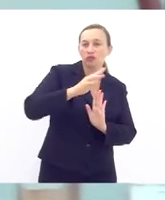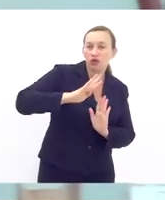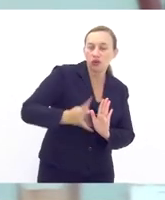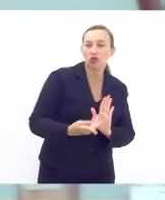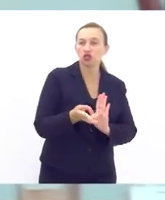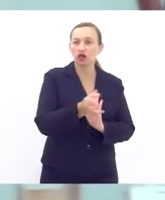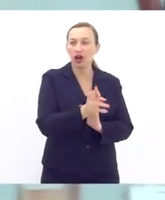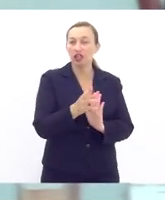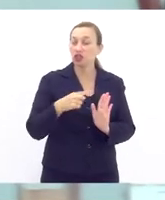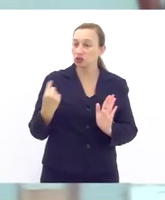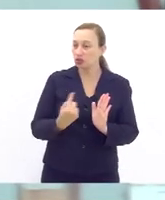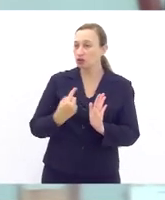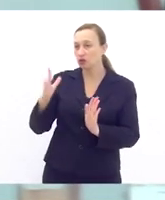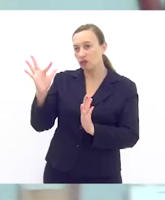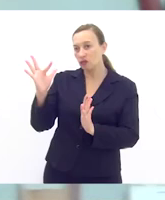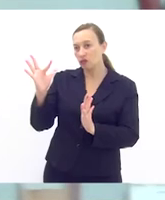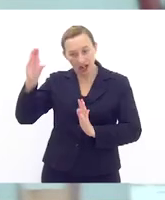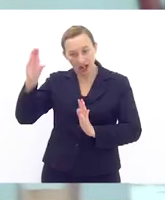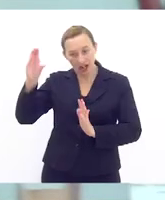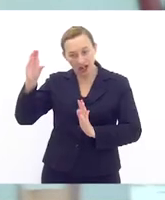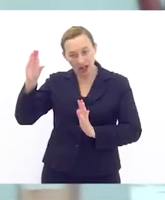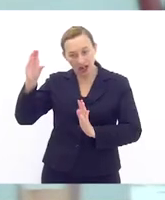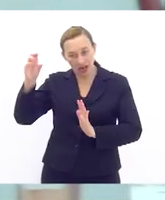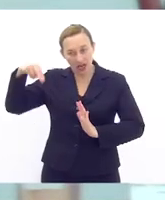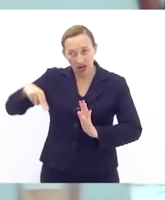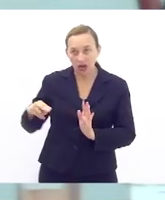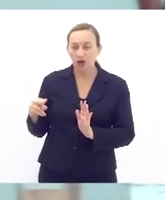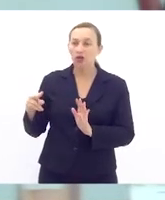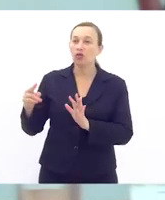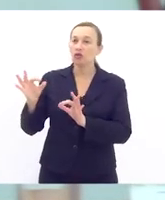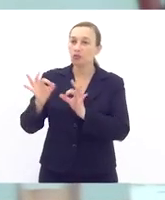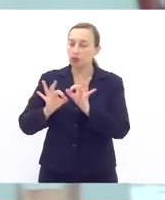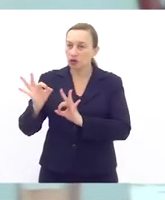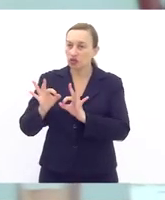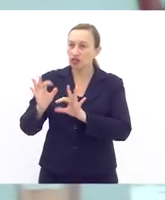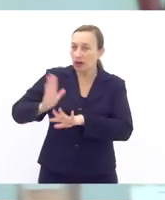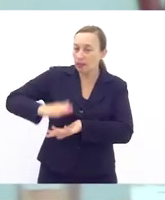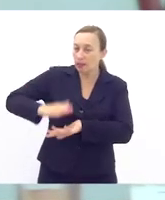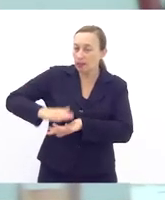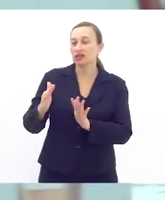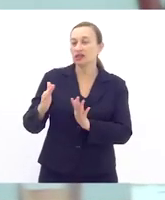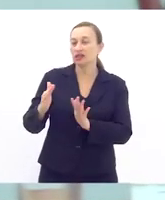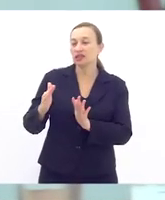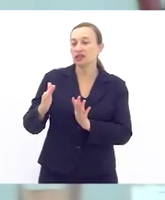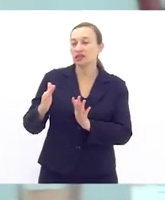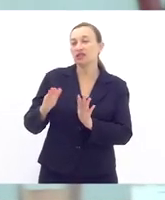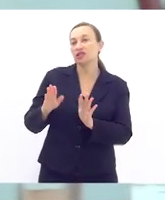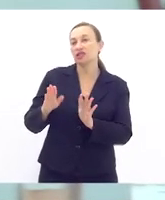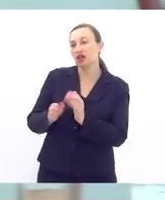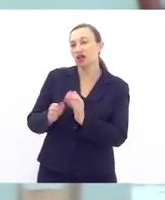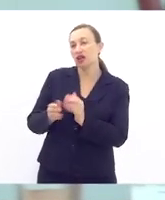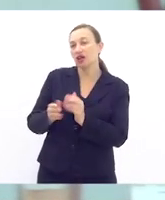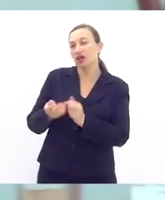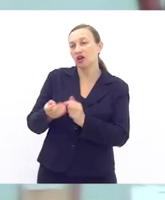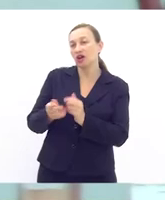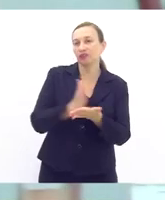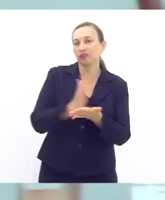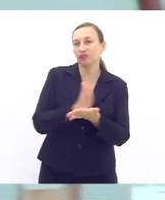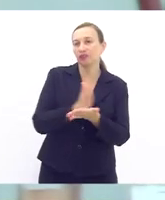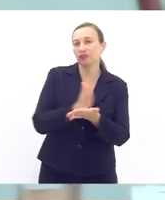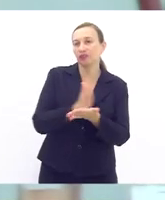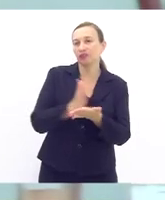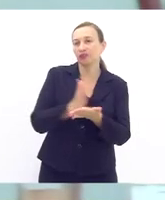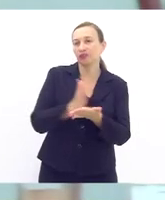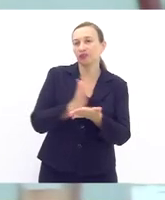e a gente com fecan que vai ser um projeto maior a gente utilizaria e não deixaria isso cargo do comitê porque é uma é